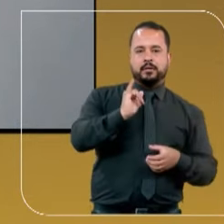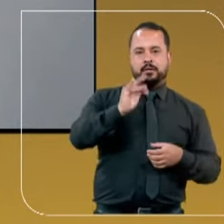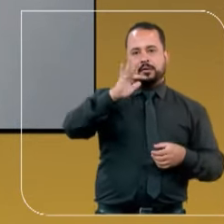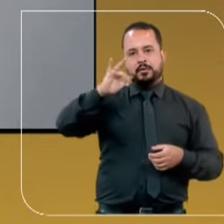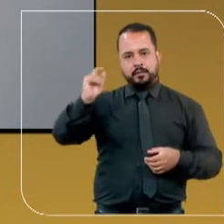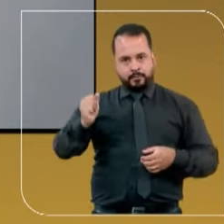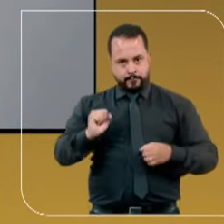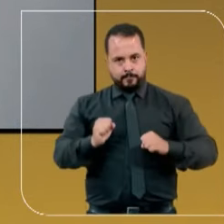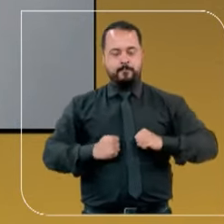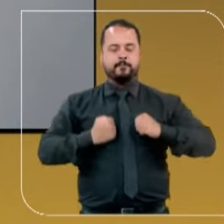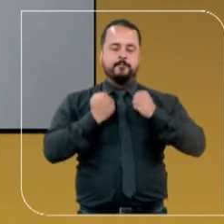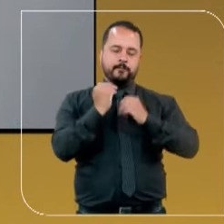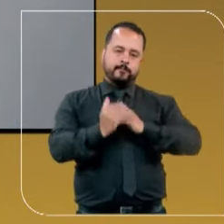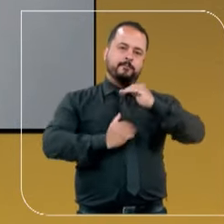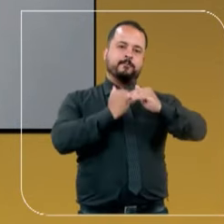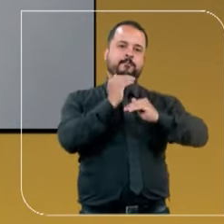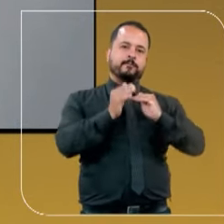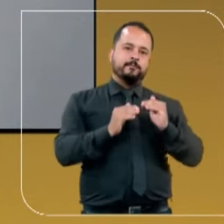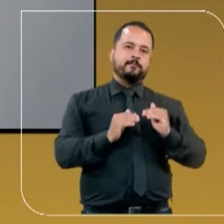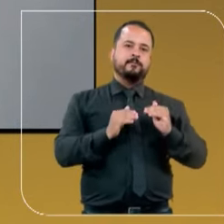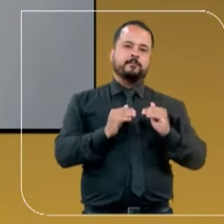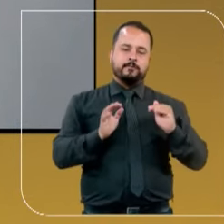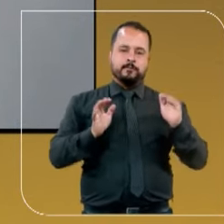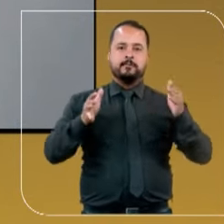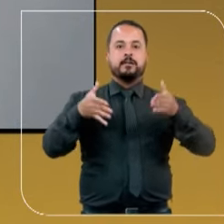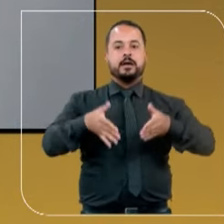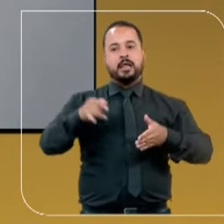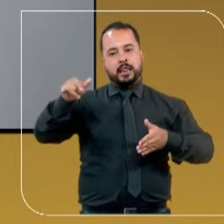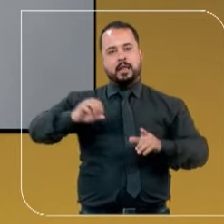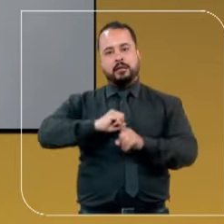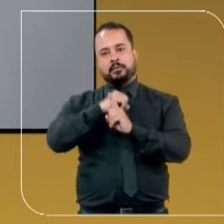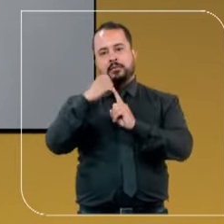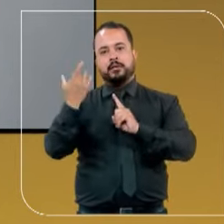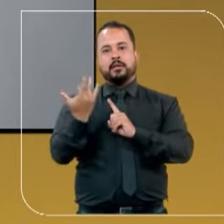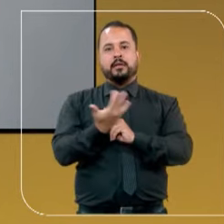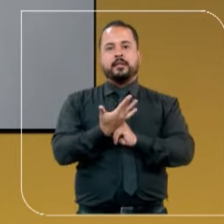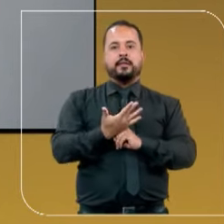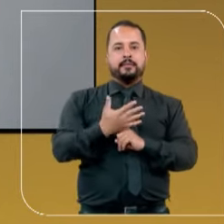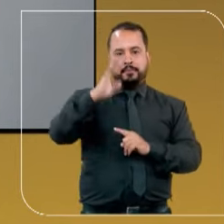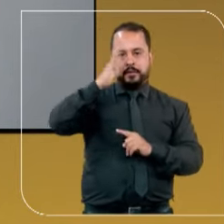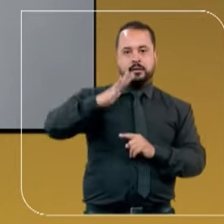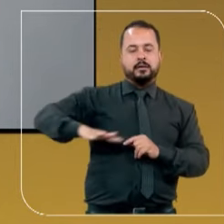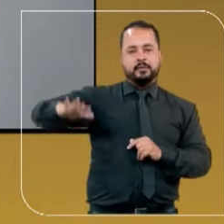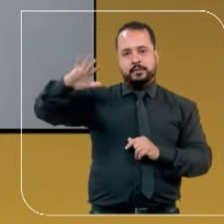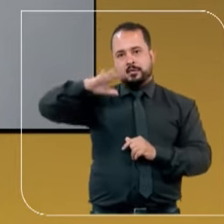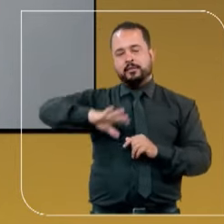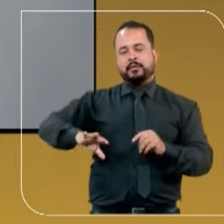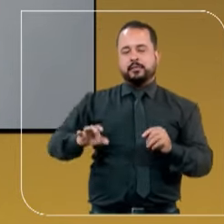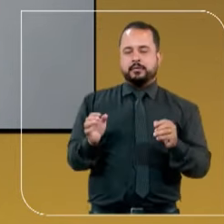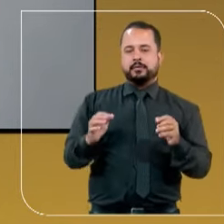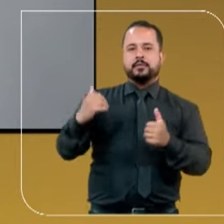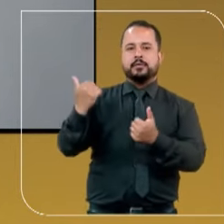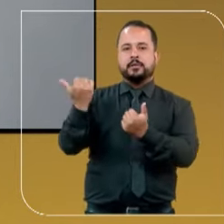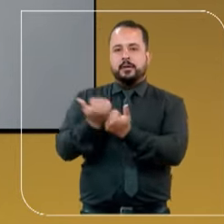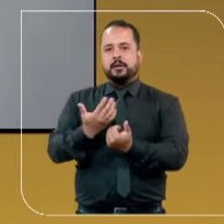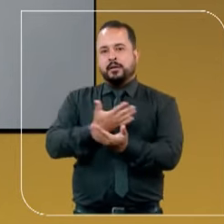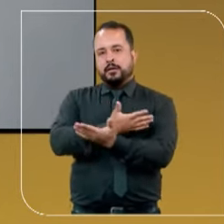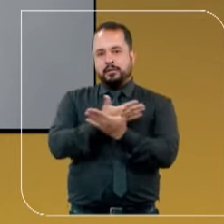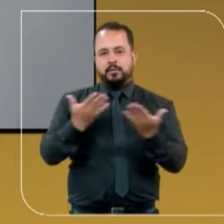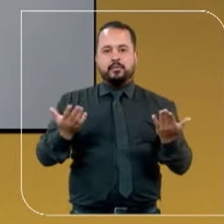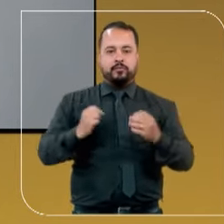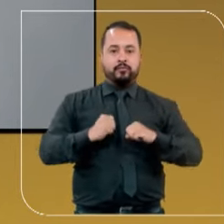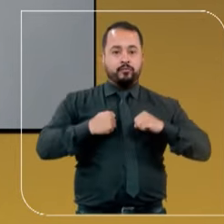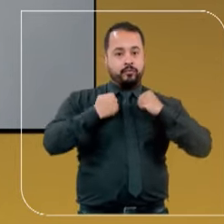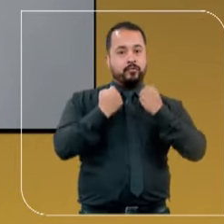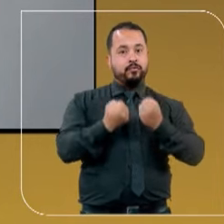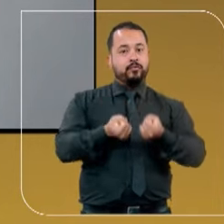as metas que a realidade brasileira nos impõe. Contarei com o empenho de cada um de vocês. Em seu